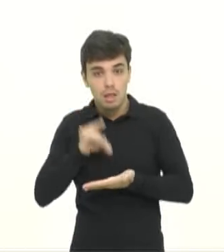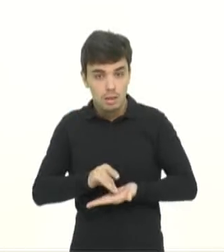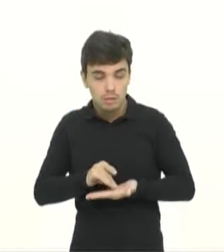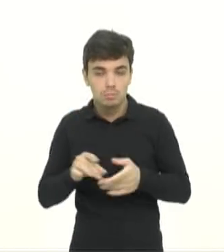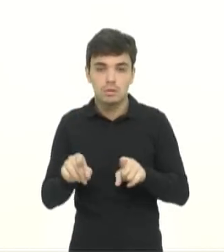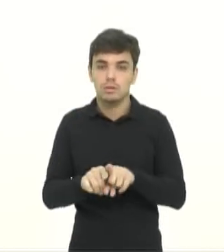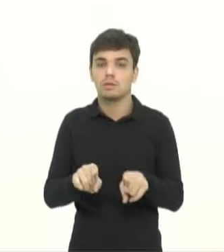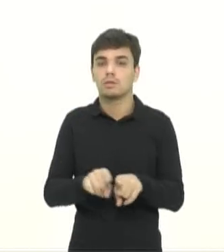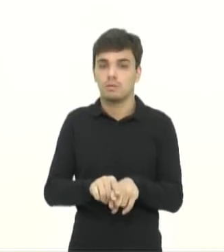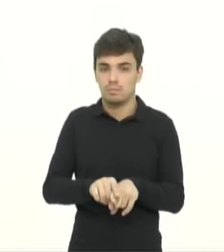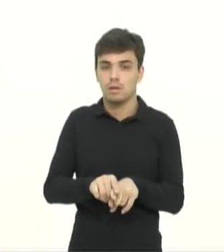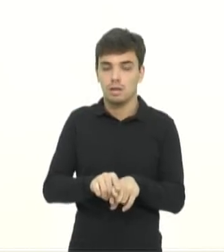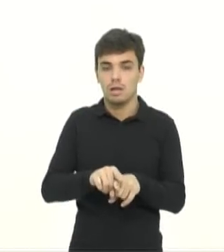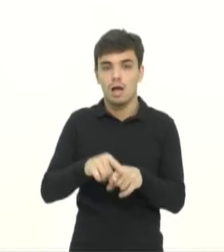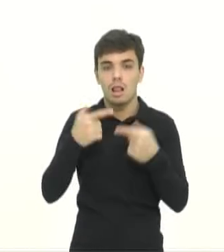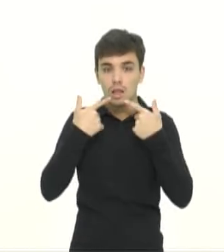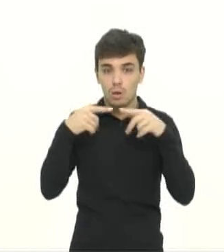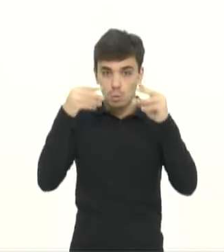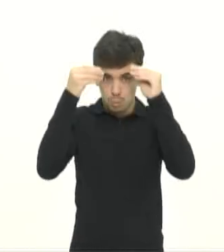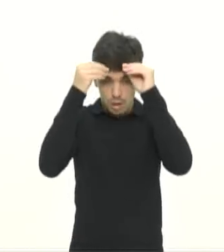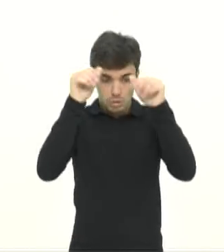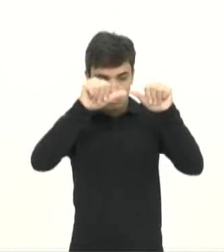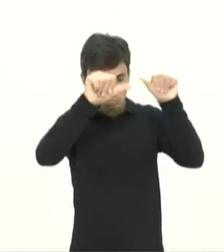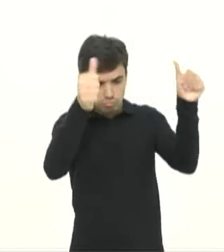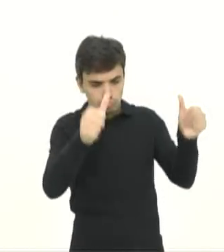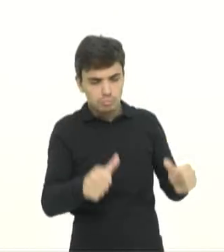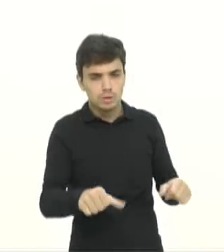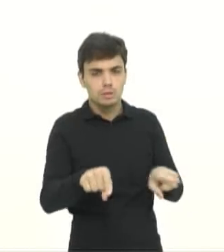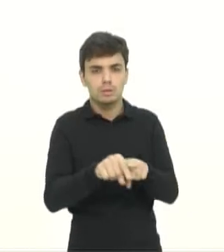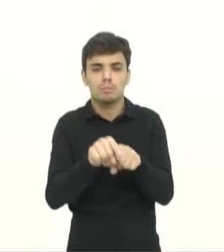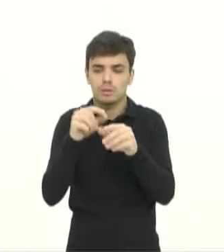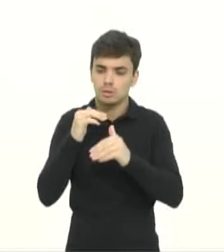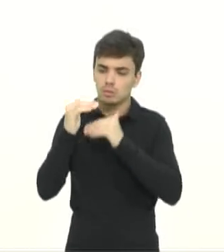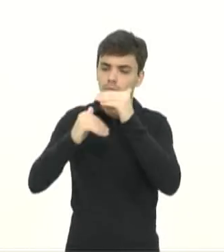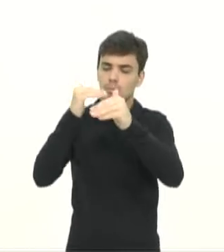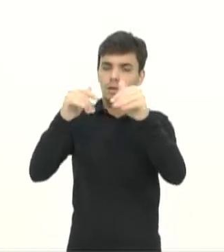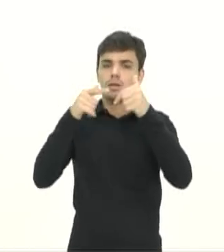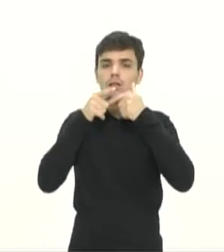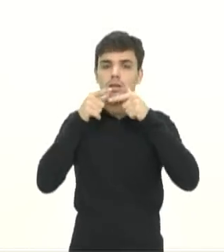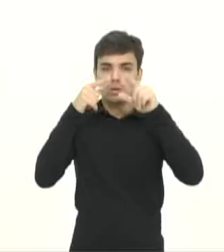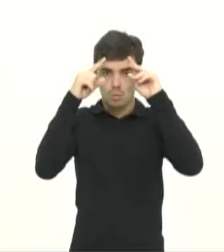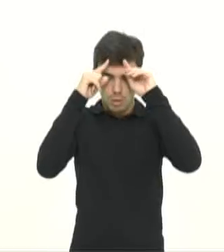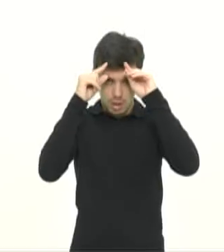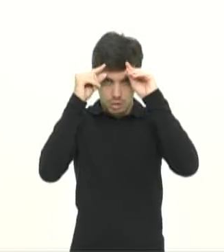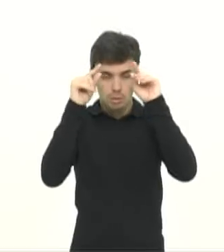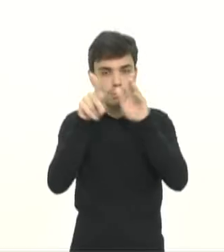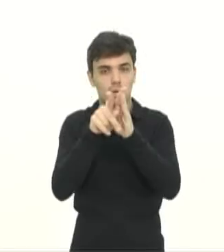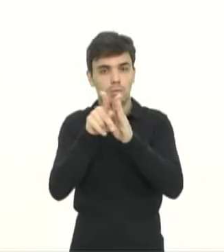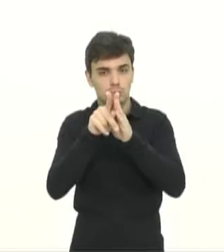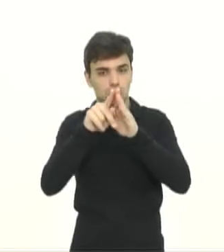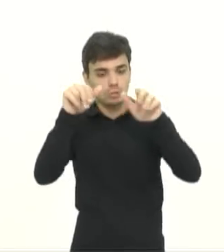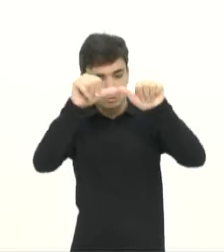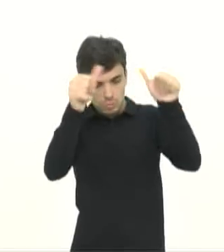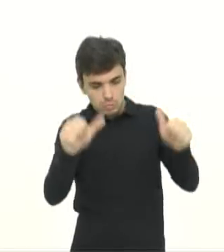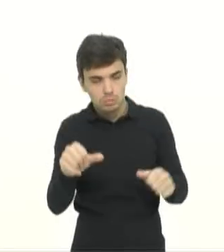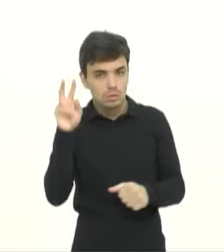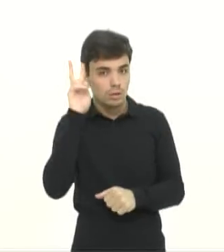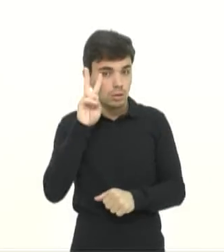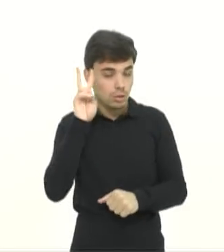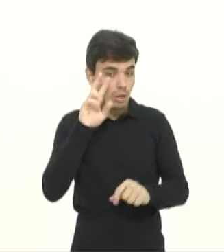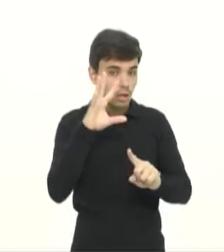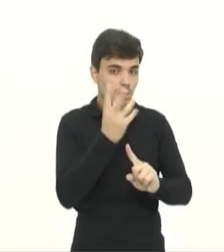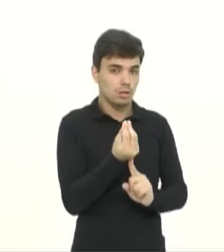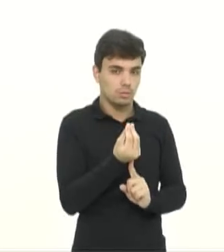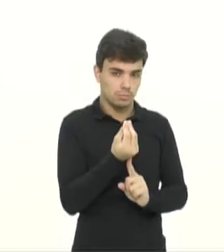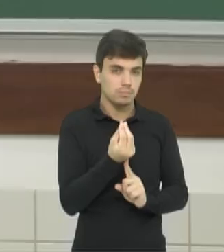da escultura. O desenvolvimento da linguagem da escultura na história da arte. A escultura